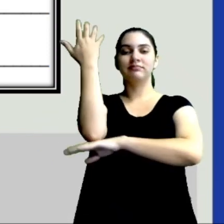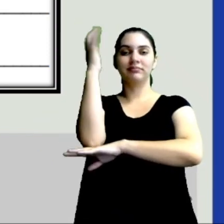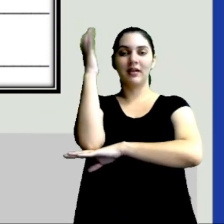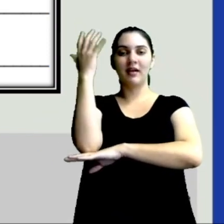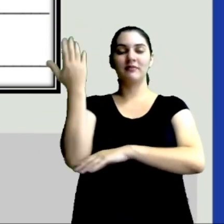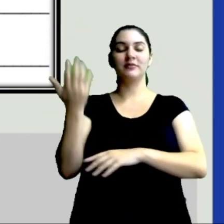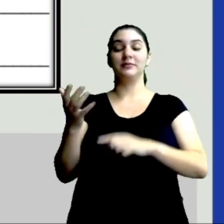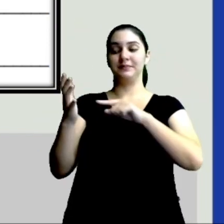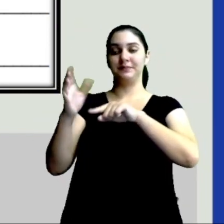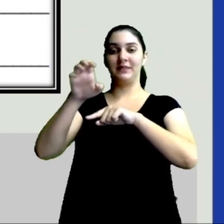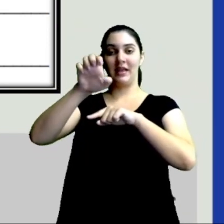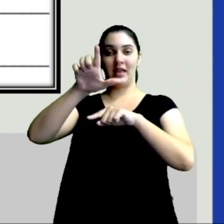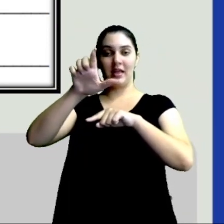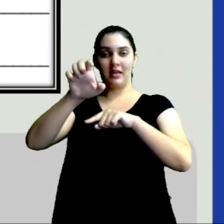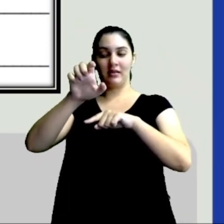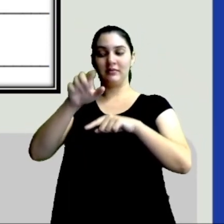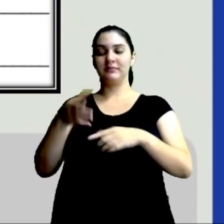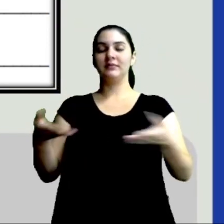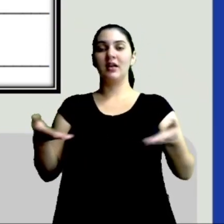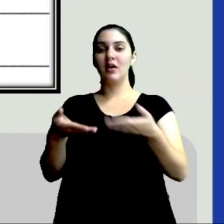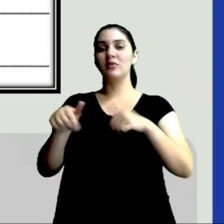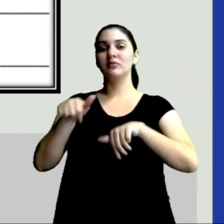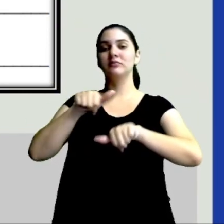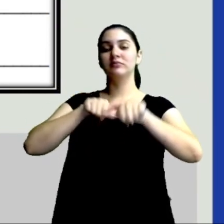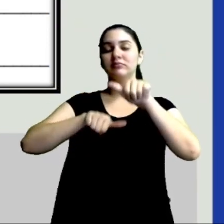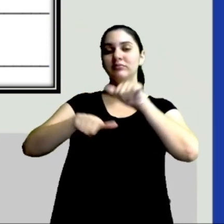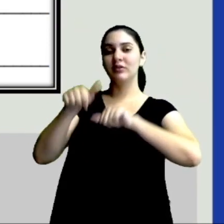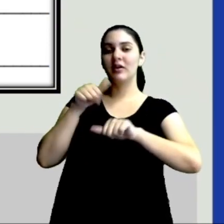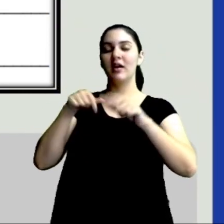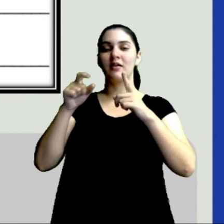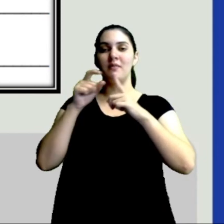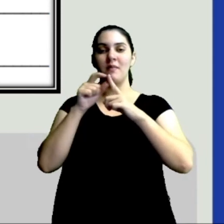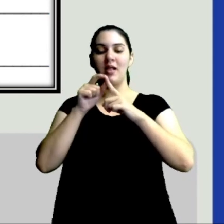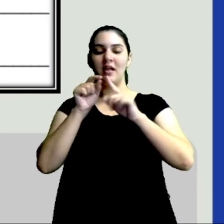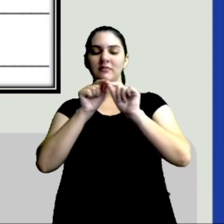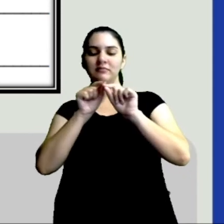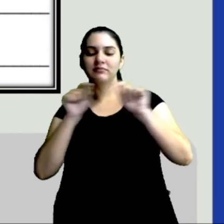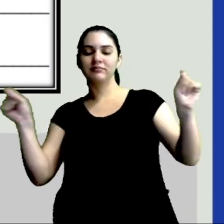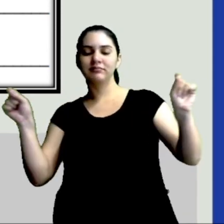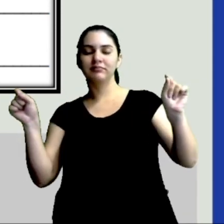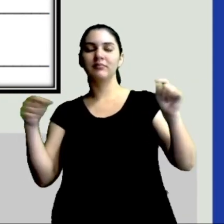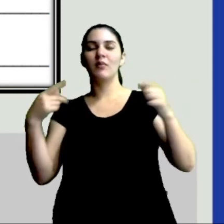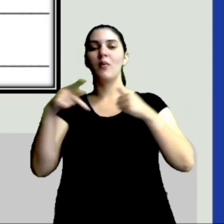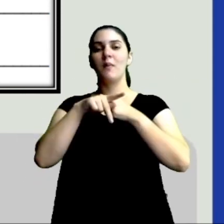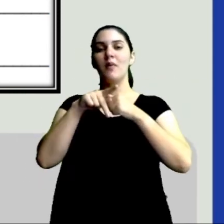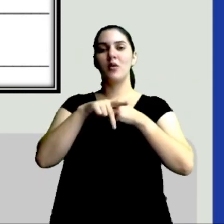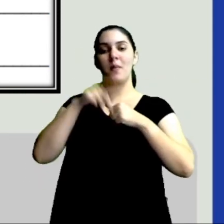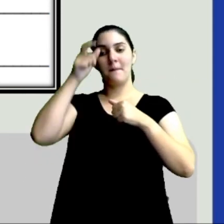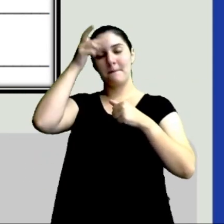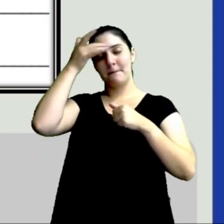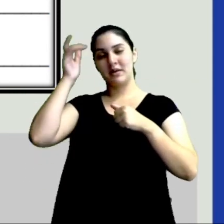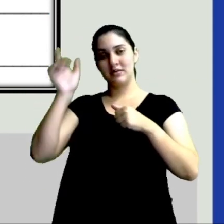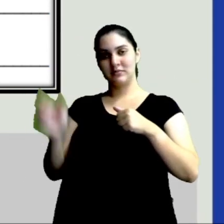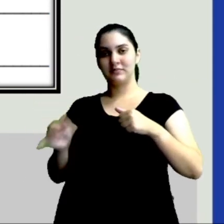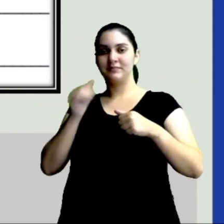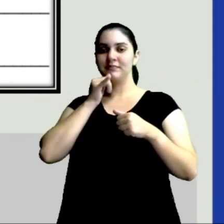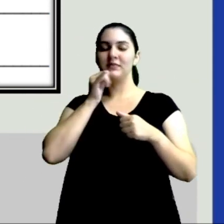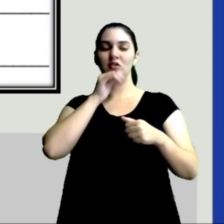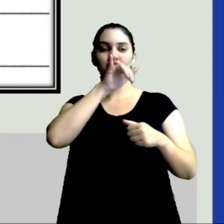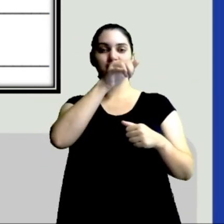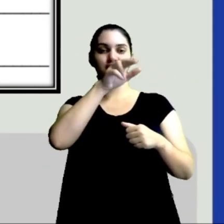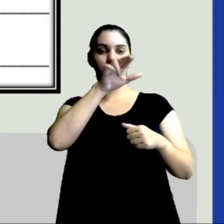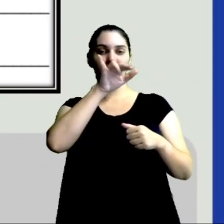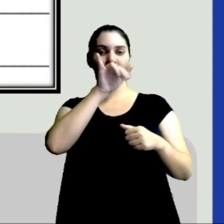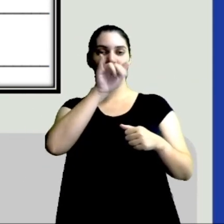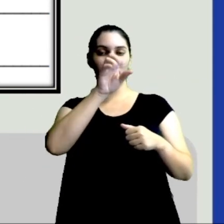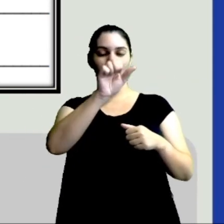Segundo, substitua as palavras sublinhadas por pronomes pessoais também aí do caso reto. Então, ó, Juliana, um substantivo, né?